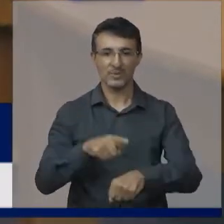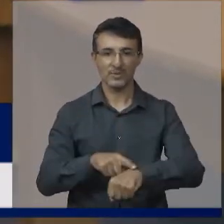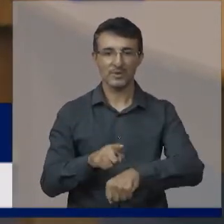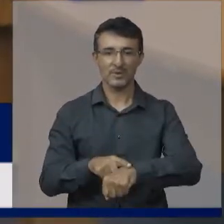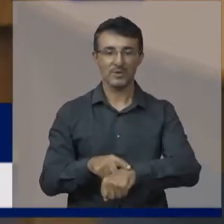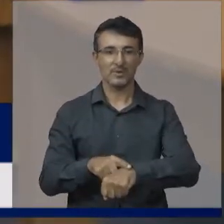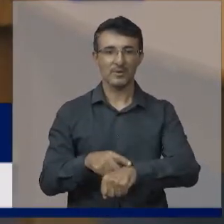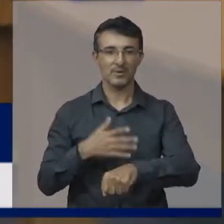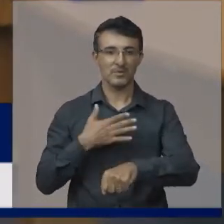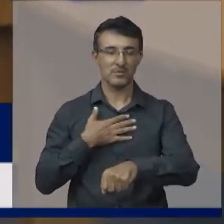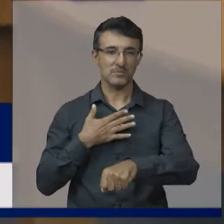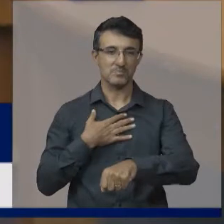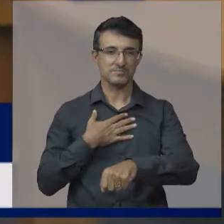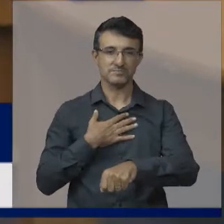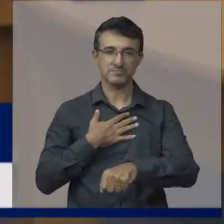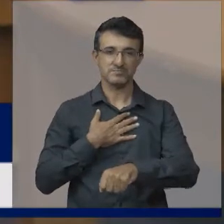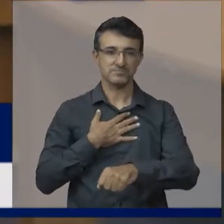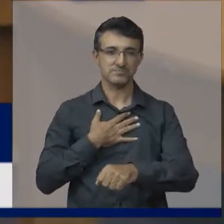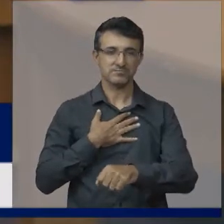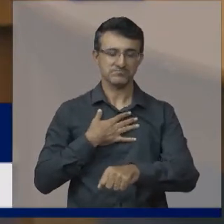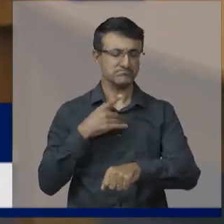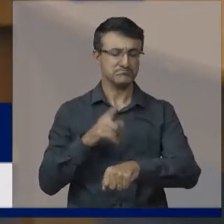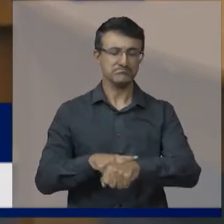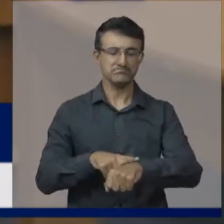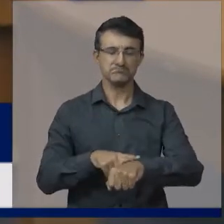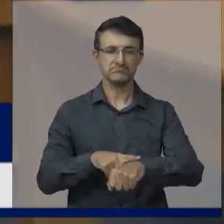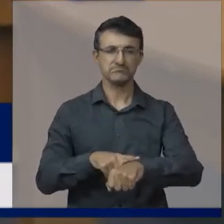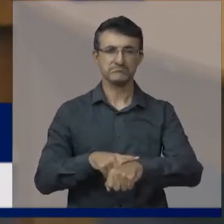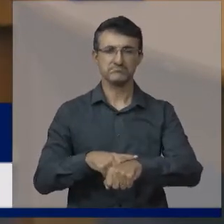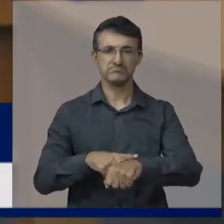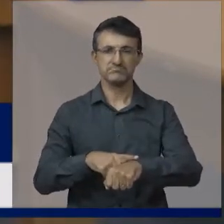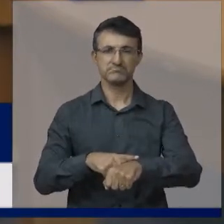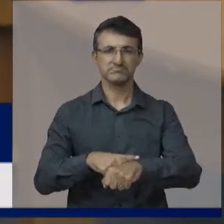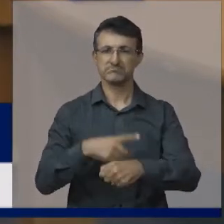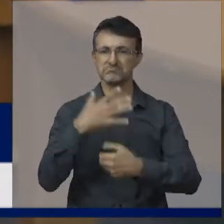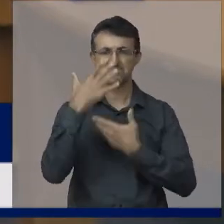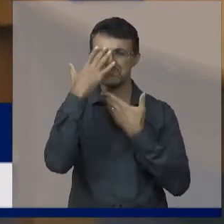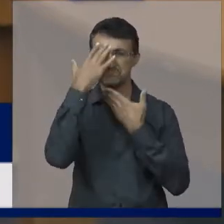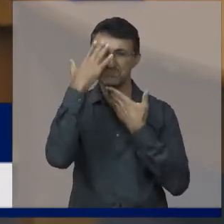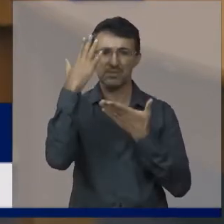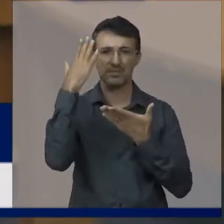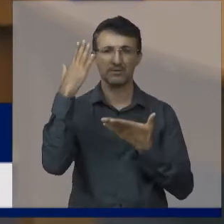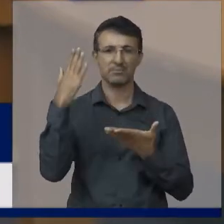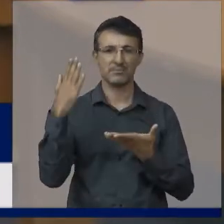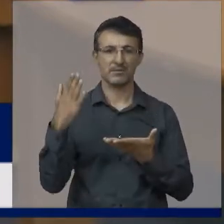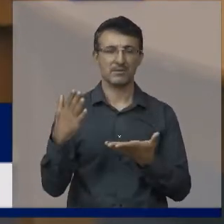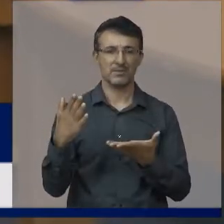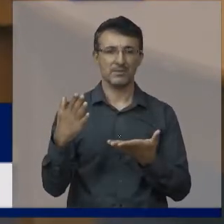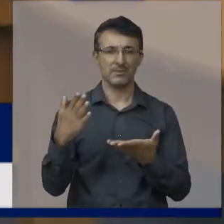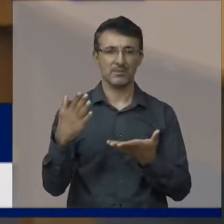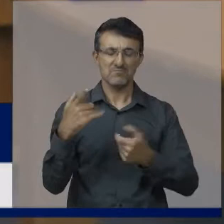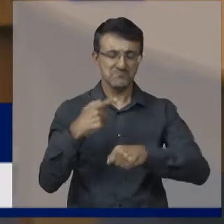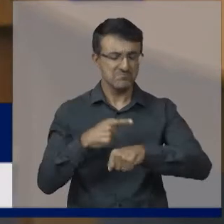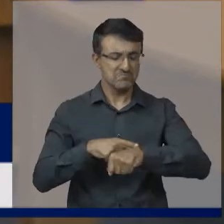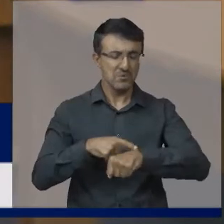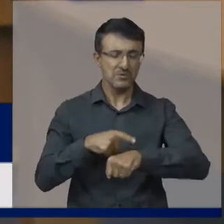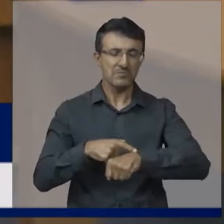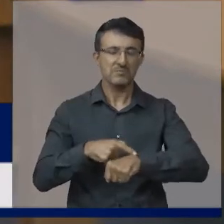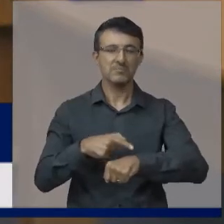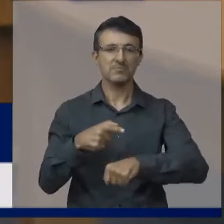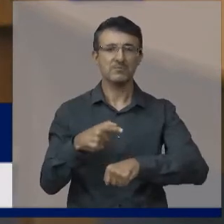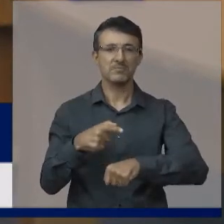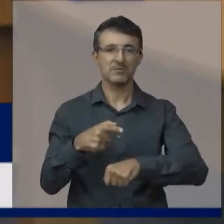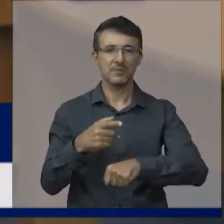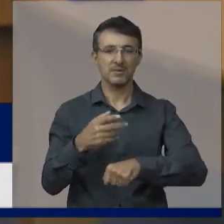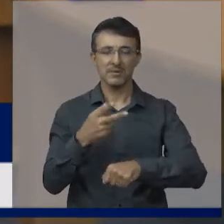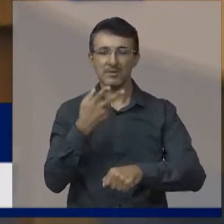mim, momento muito gratificante. Eu quero até, nesse momento,